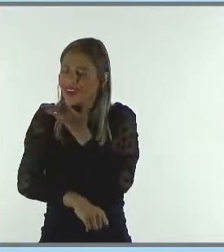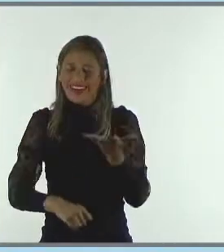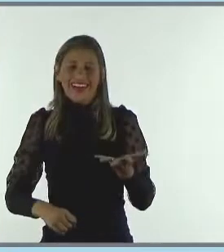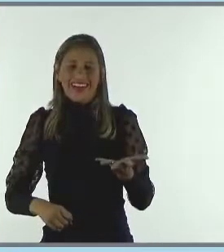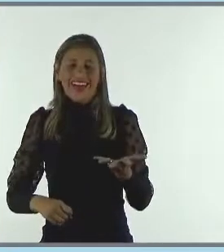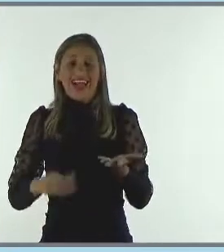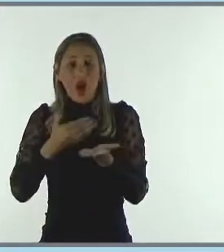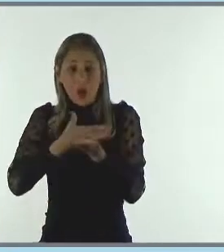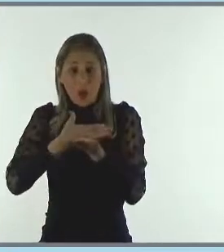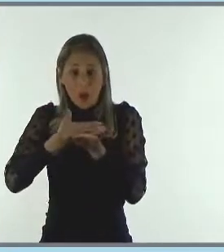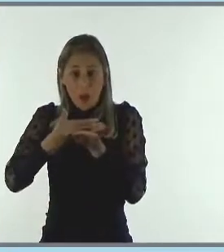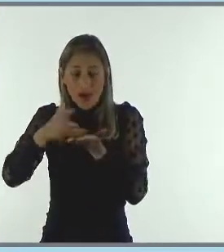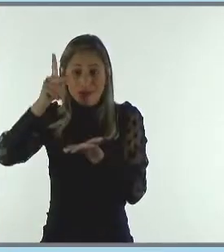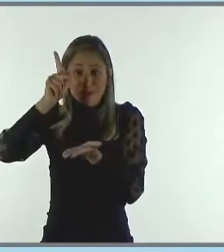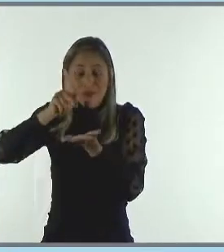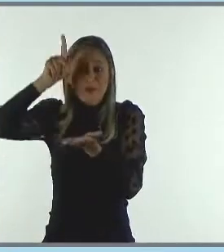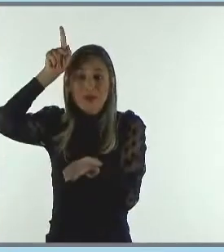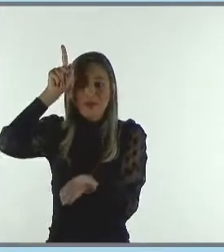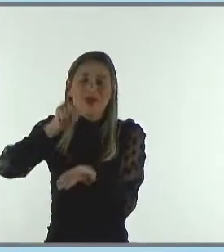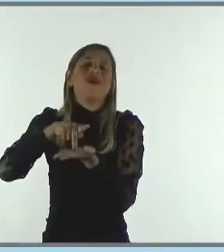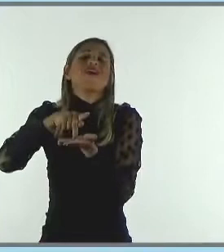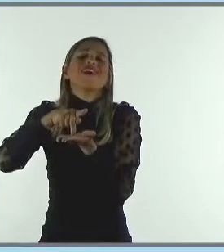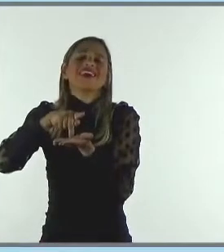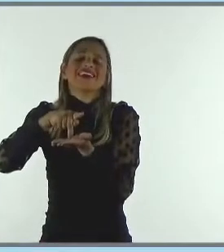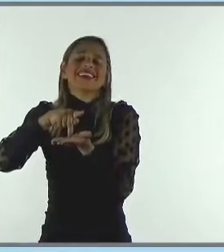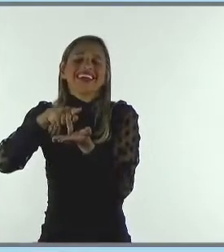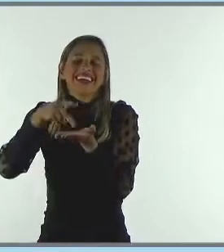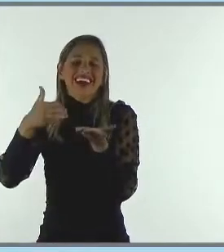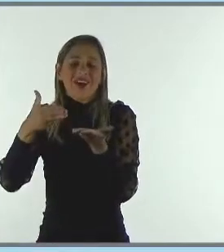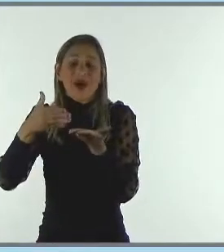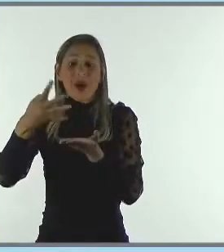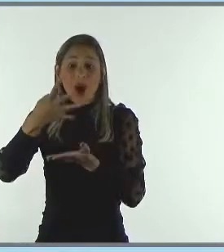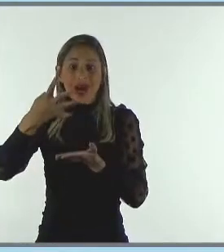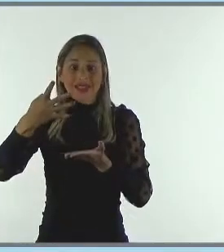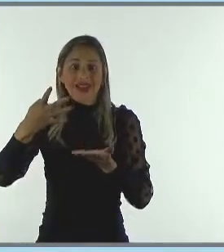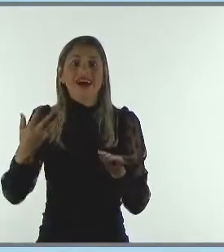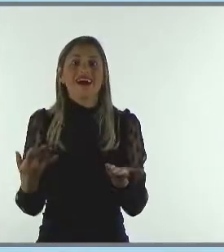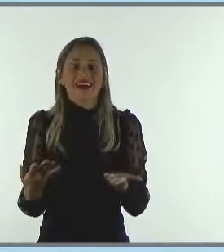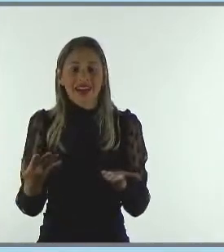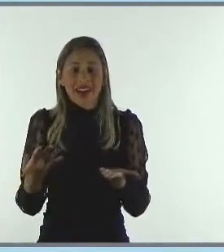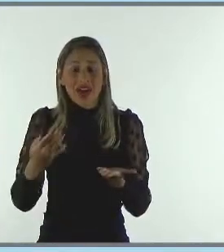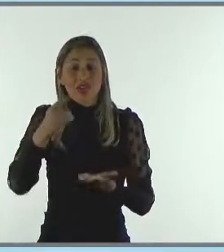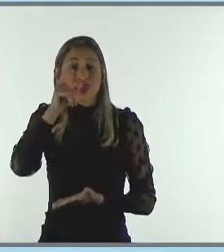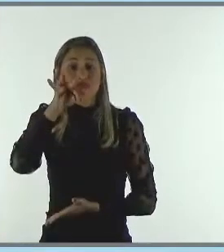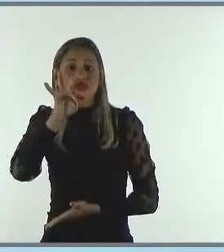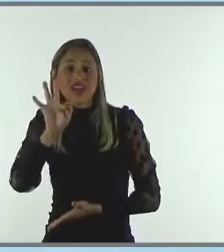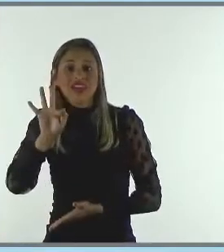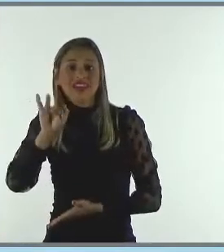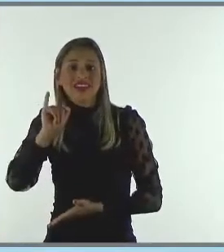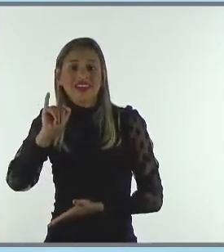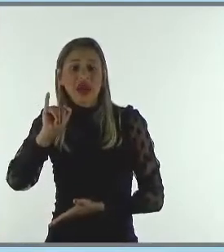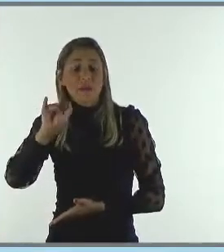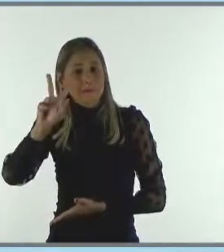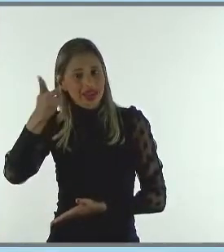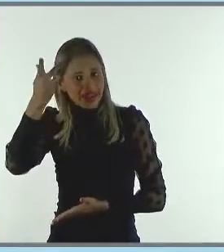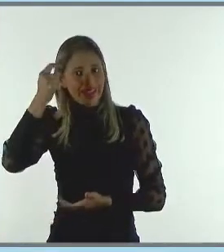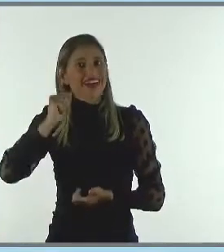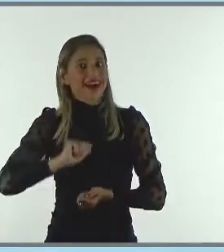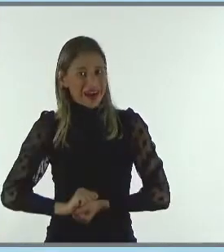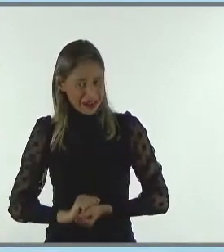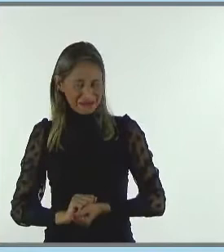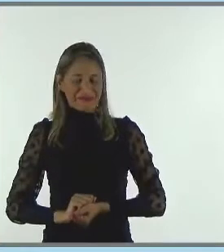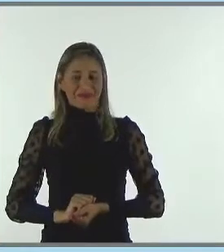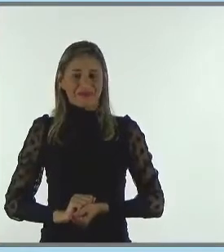começando, de fato, oficialmente, essa quarta edição do FLI BH.